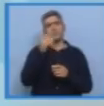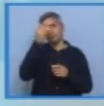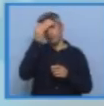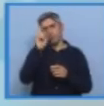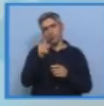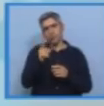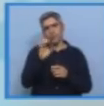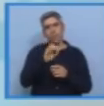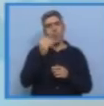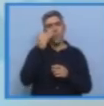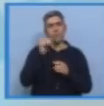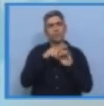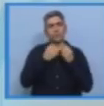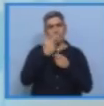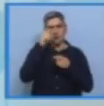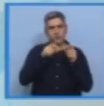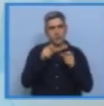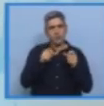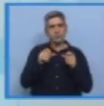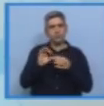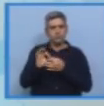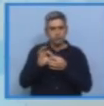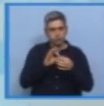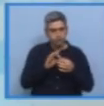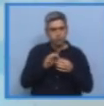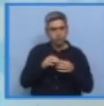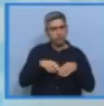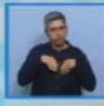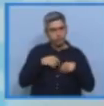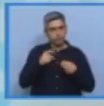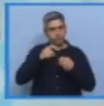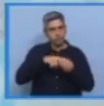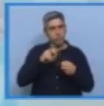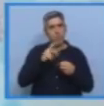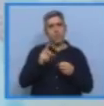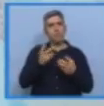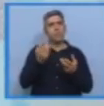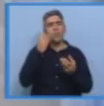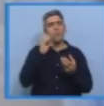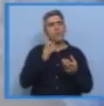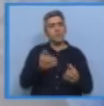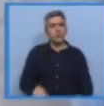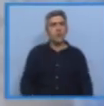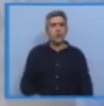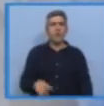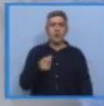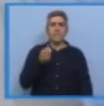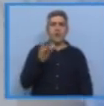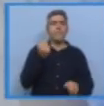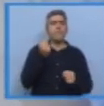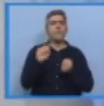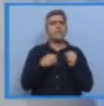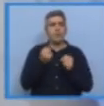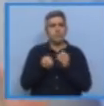forma como a sociedade civil se vai mobilizando nesta questão? Vão surgindo vários